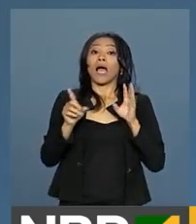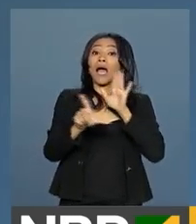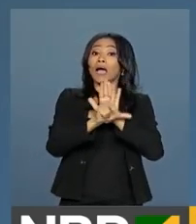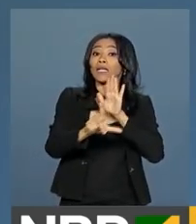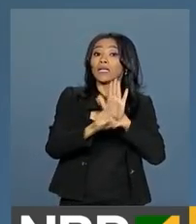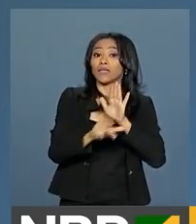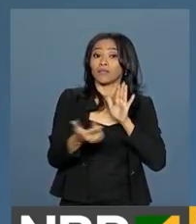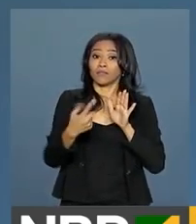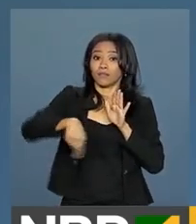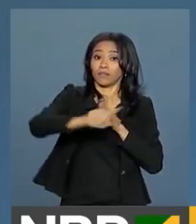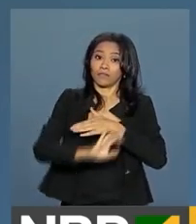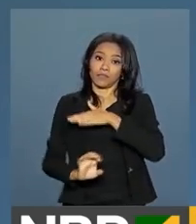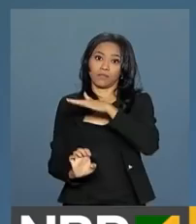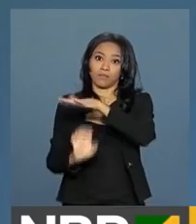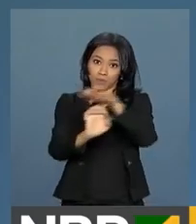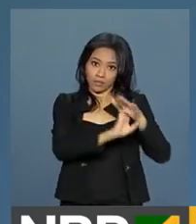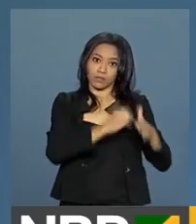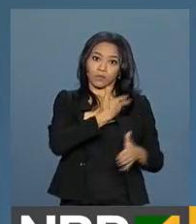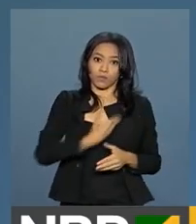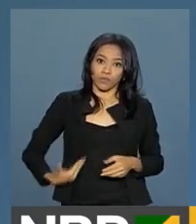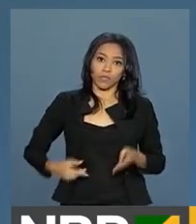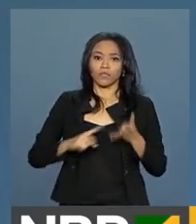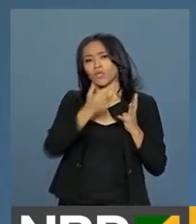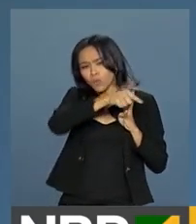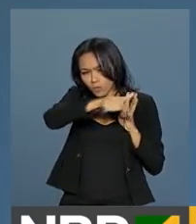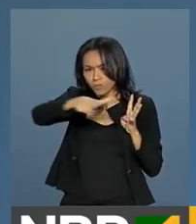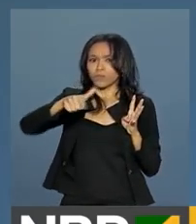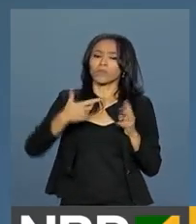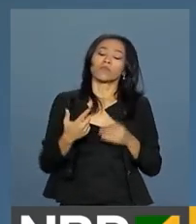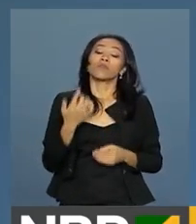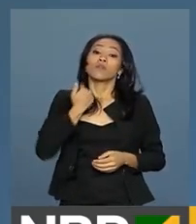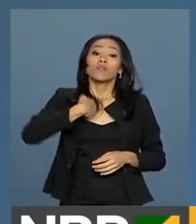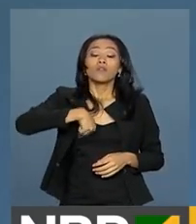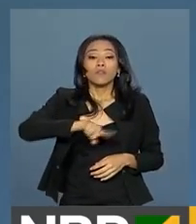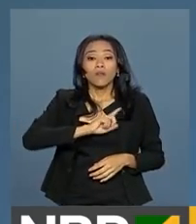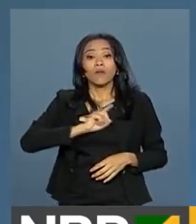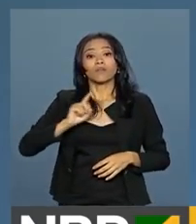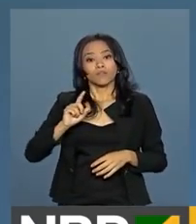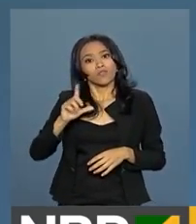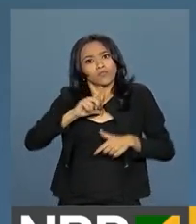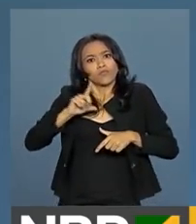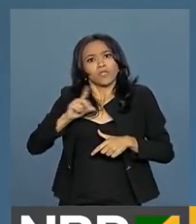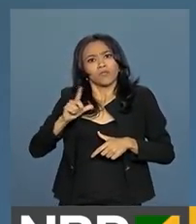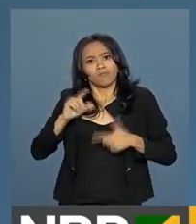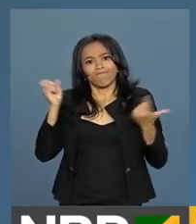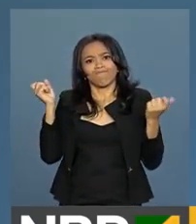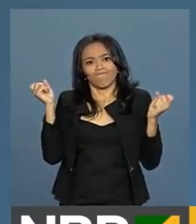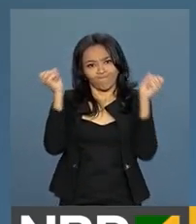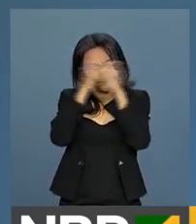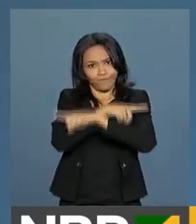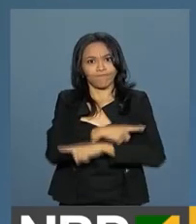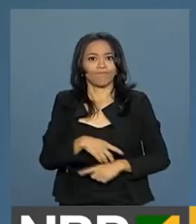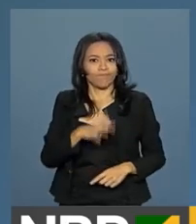de crédito enfrentamos na verdade uma oposição aguerrida